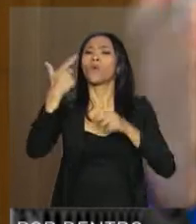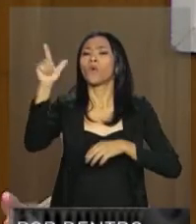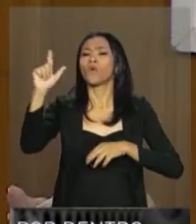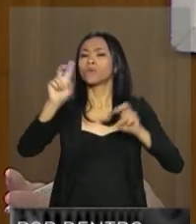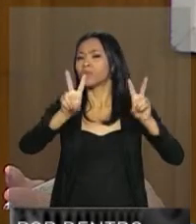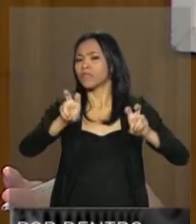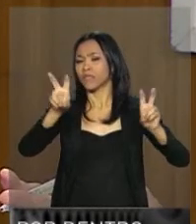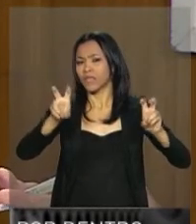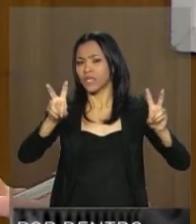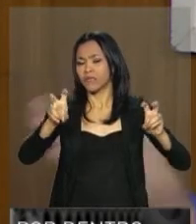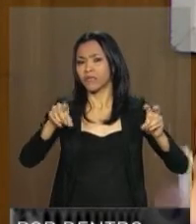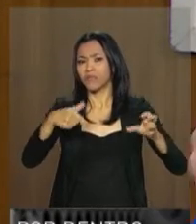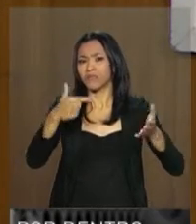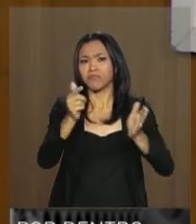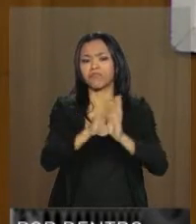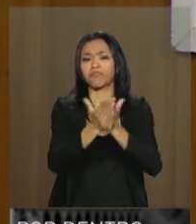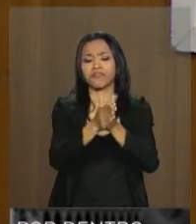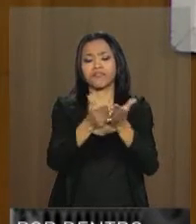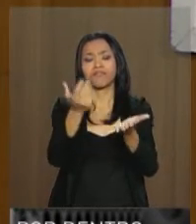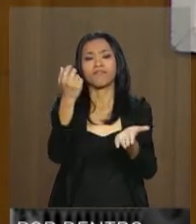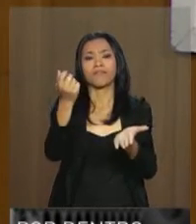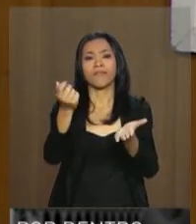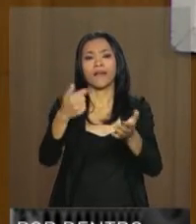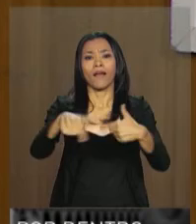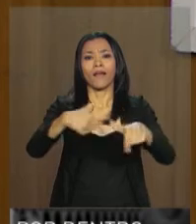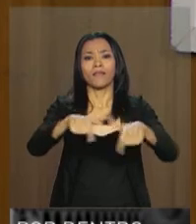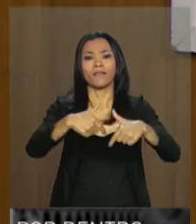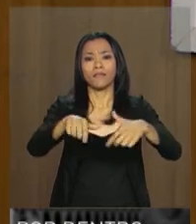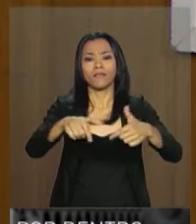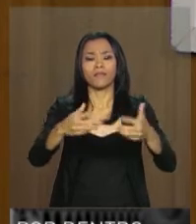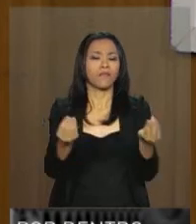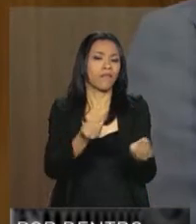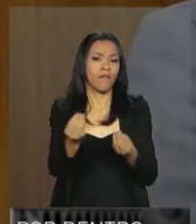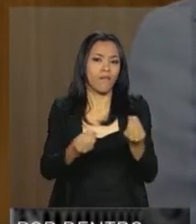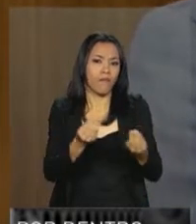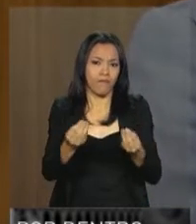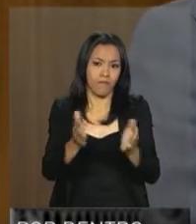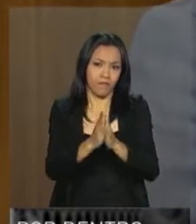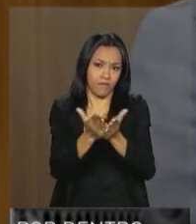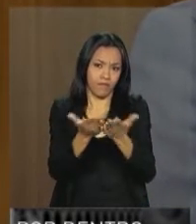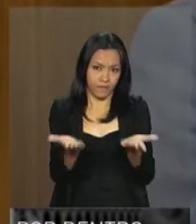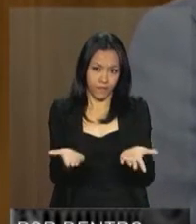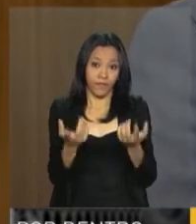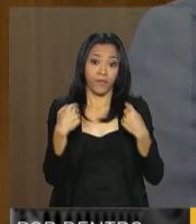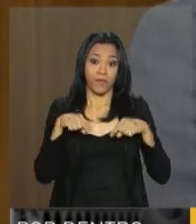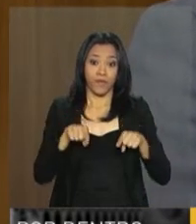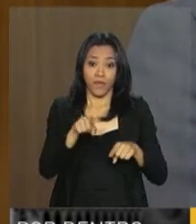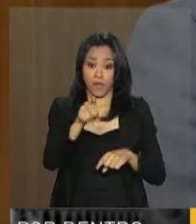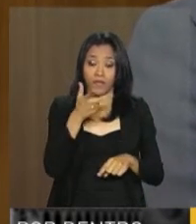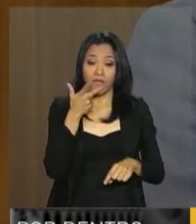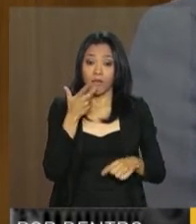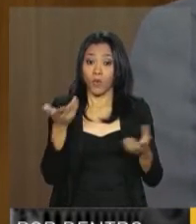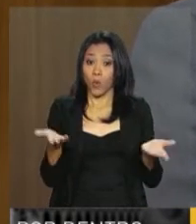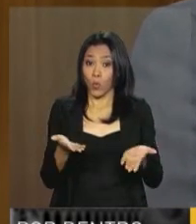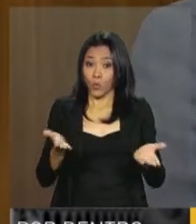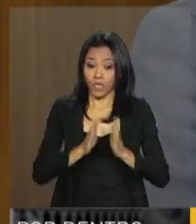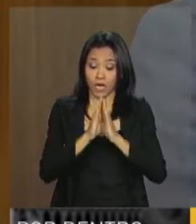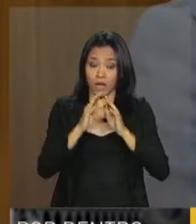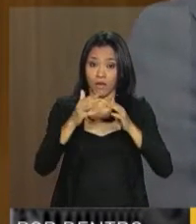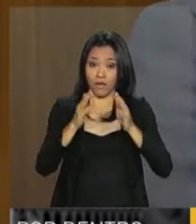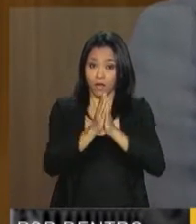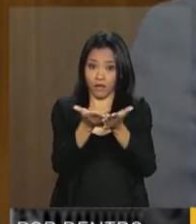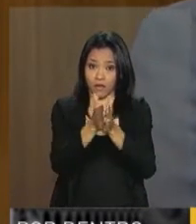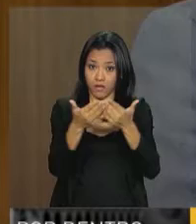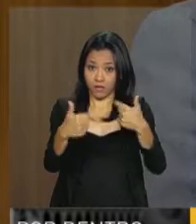que vai mudar na vida do trabalhador com a chegada dessa nova ferramenta veja só o trabalhador hoje ele utiliza a carteira